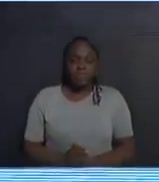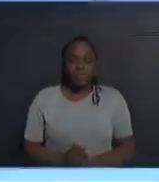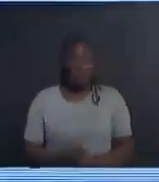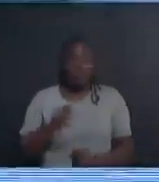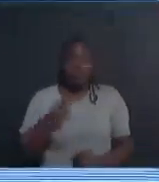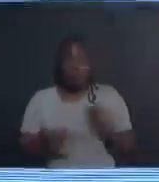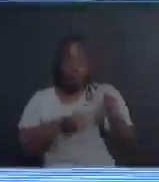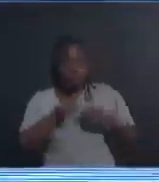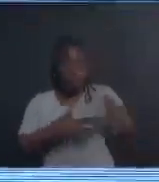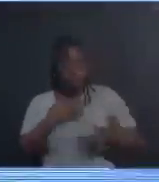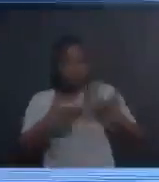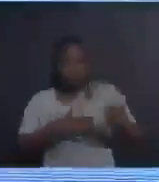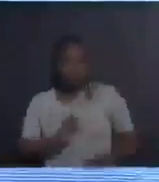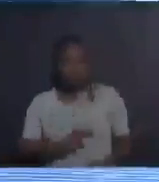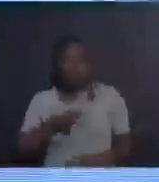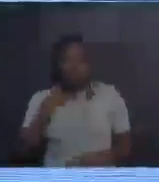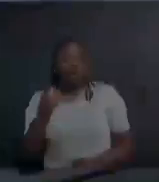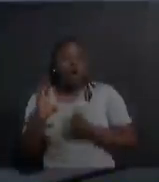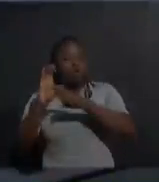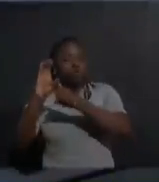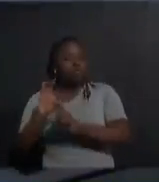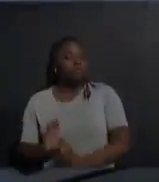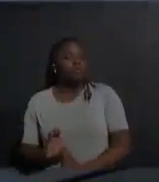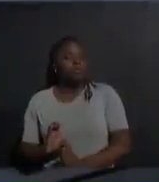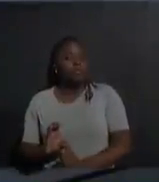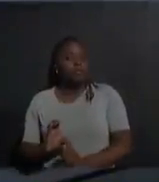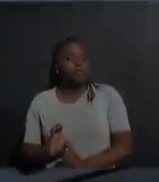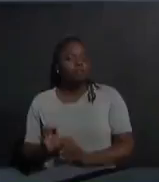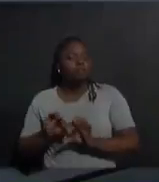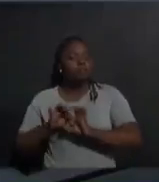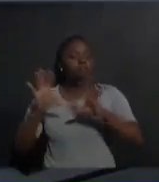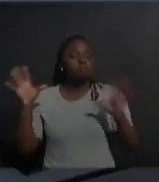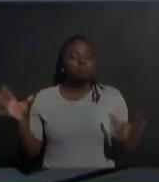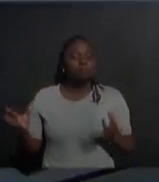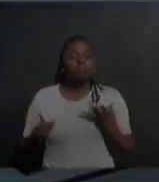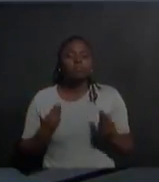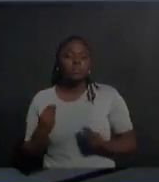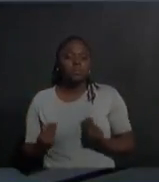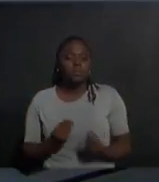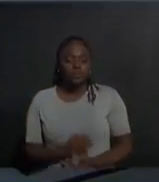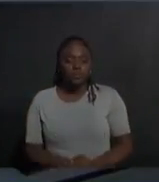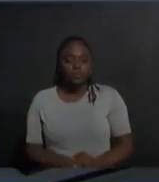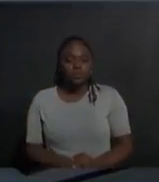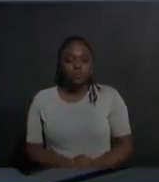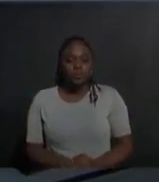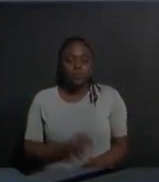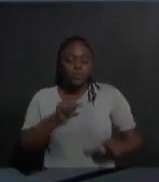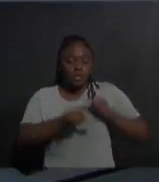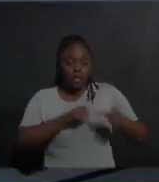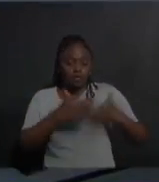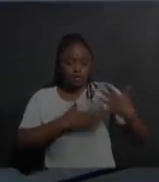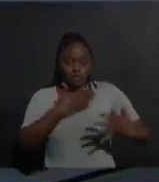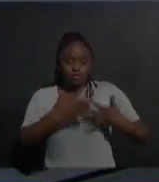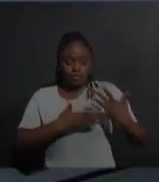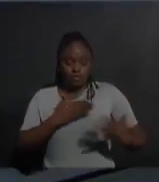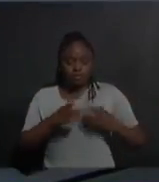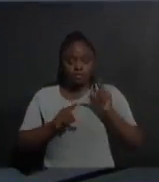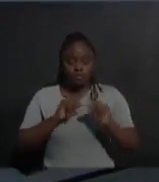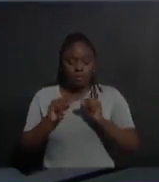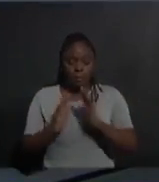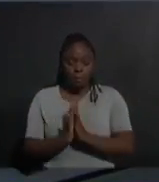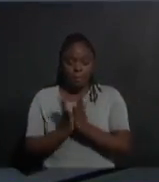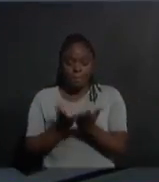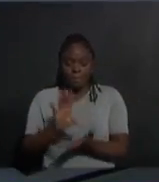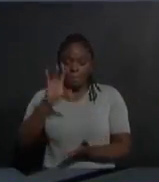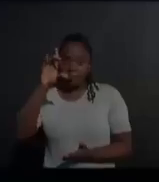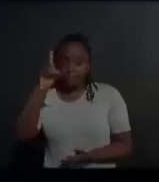ou você é o Independente Futebol Clube? Avivamento é Bíblia, arrependimento